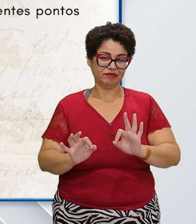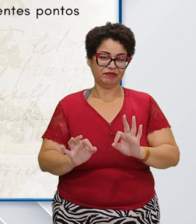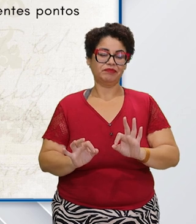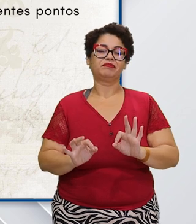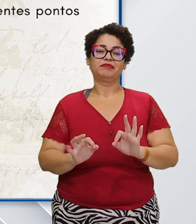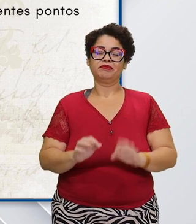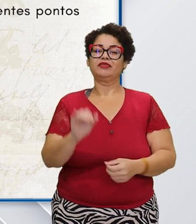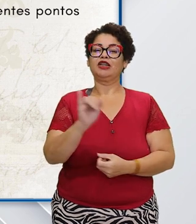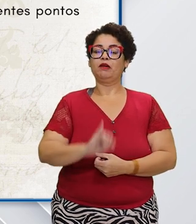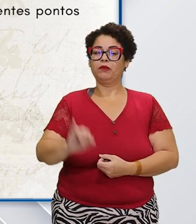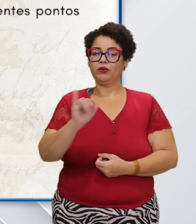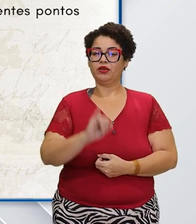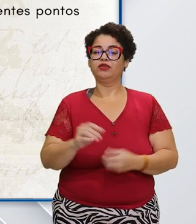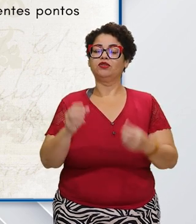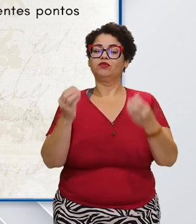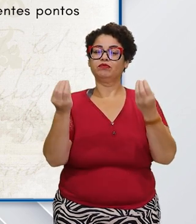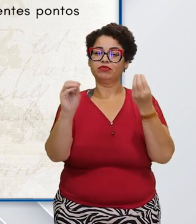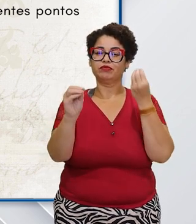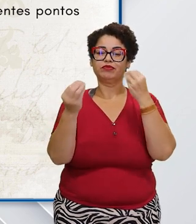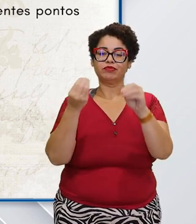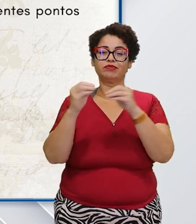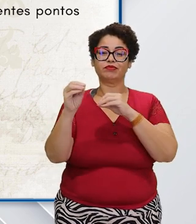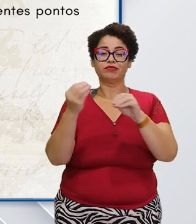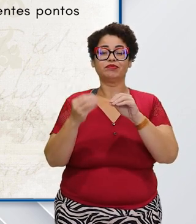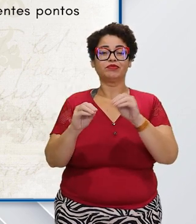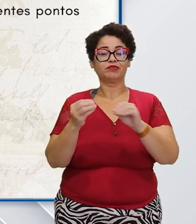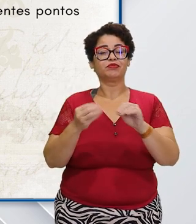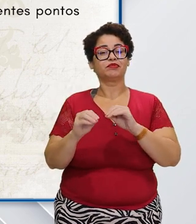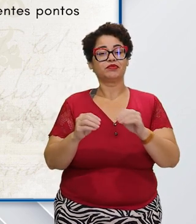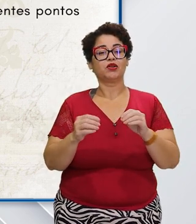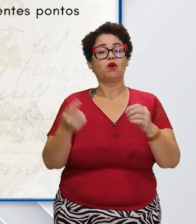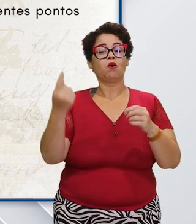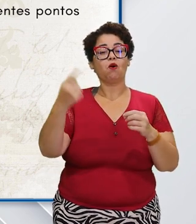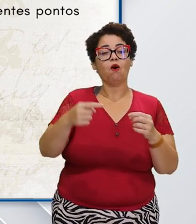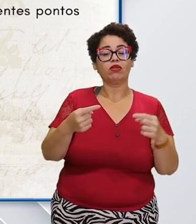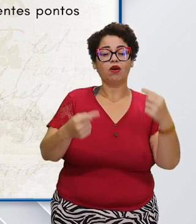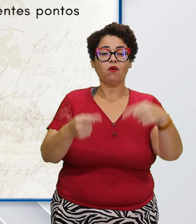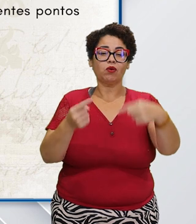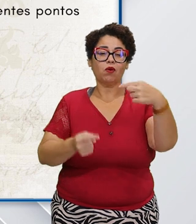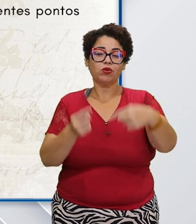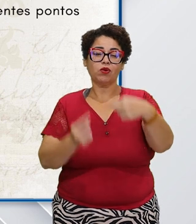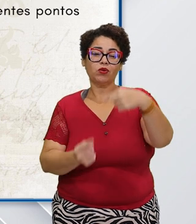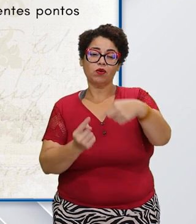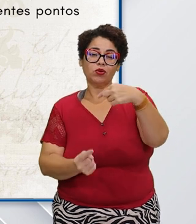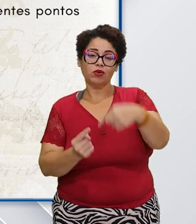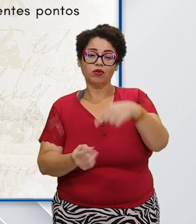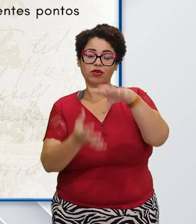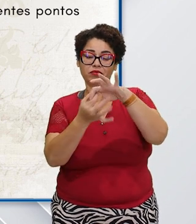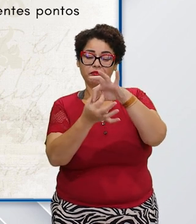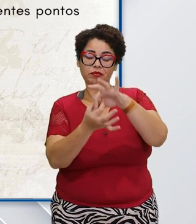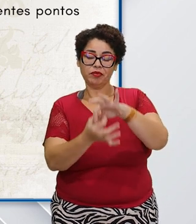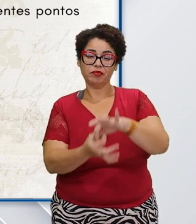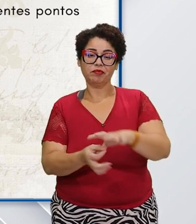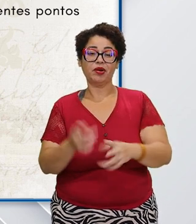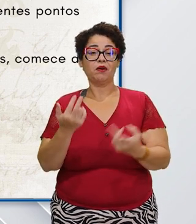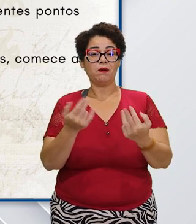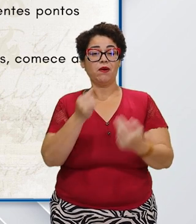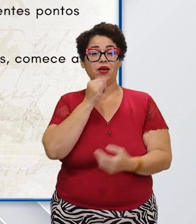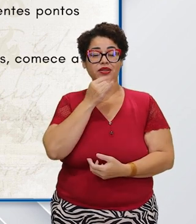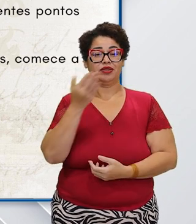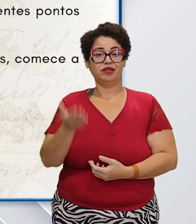ideias é importante também adicionar argumentos contrários ou seja trazer o contraargumento como nós vimos